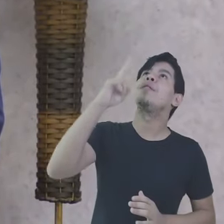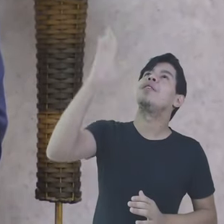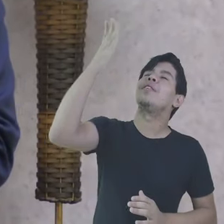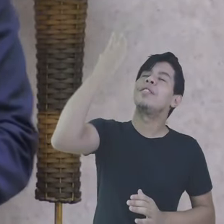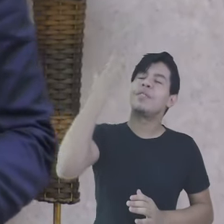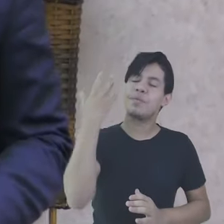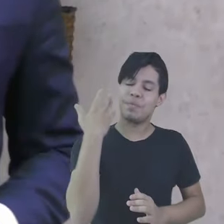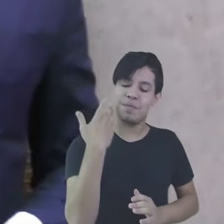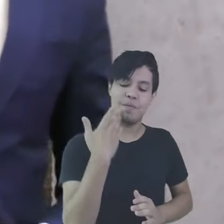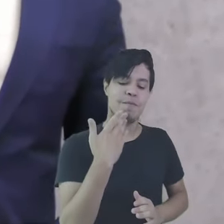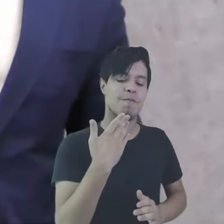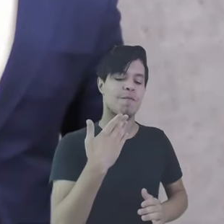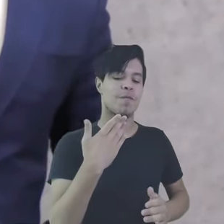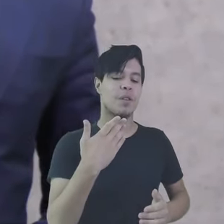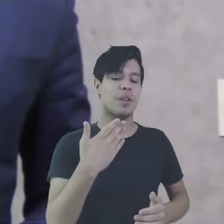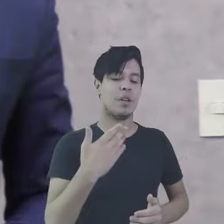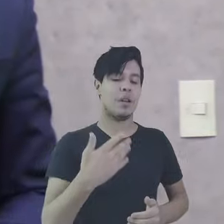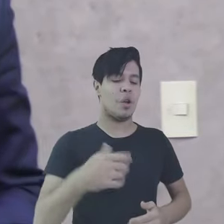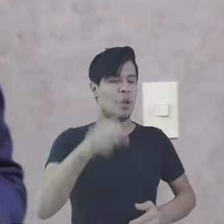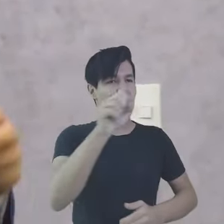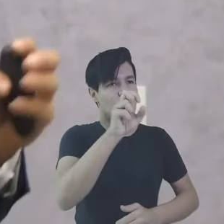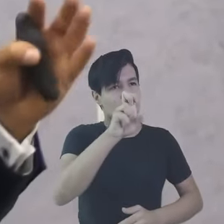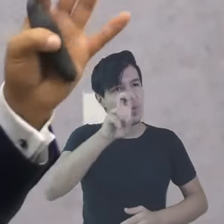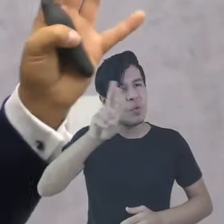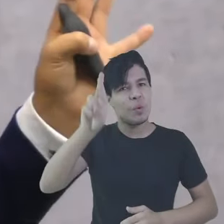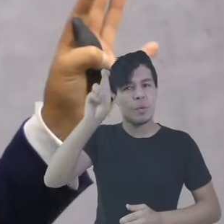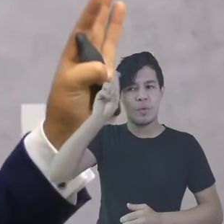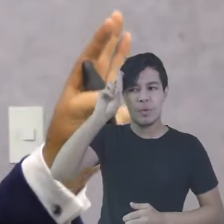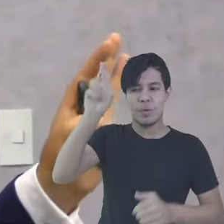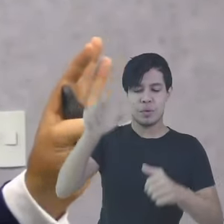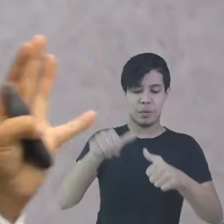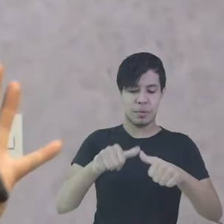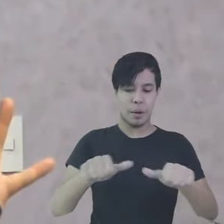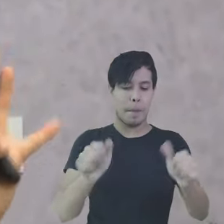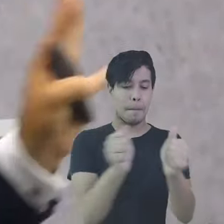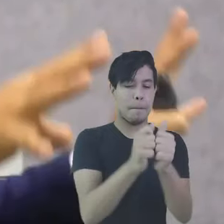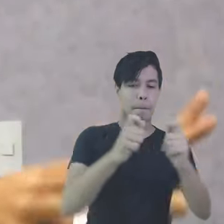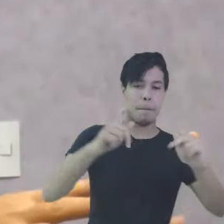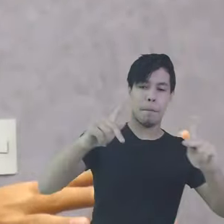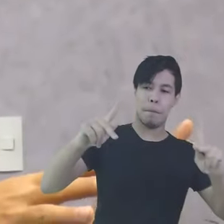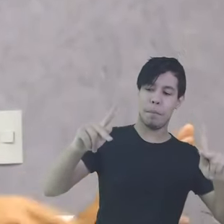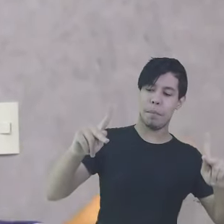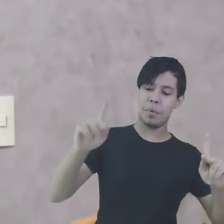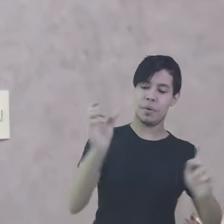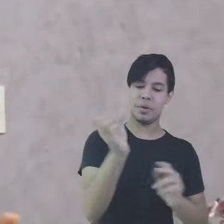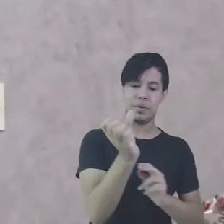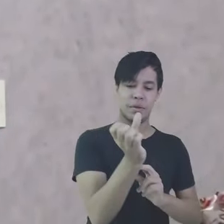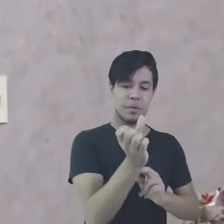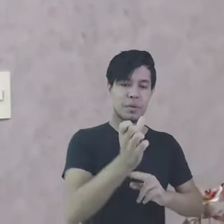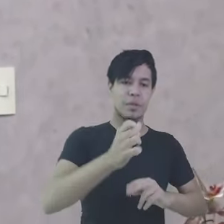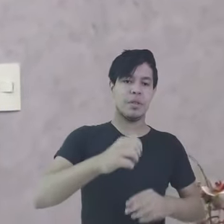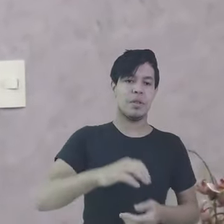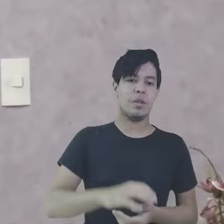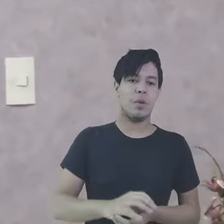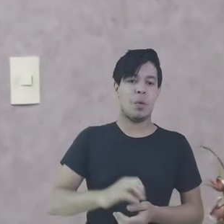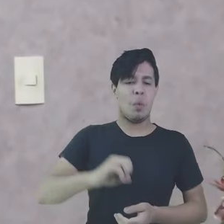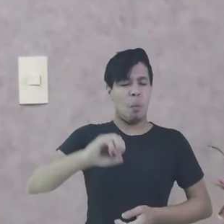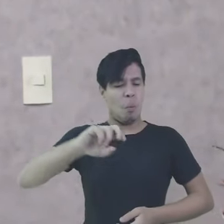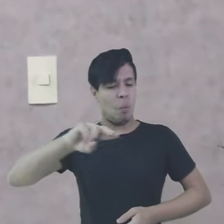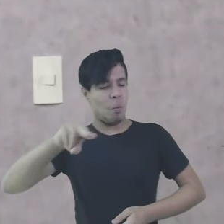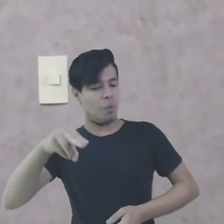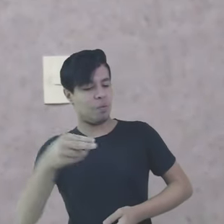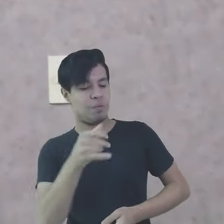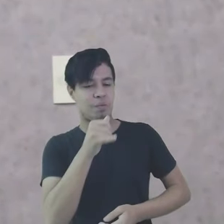face, e na sua fronte estará o nome dele. Enquanto em Apocalipse 6, 14 a 16, uns fogem da sua glória,